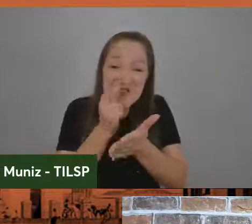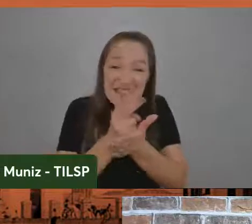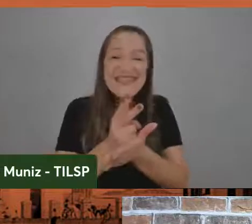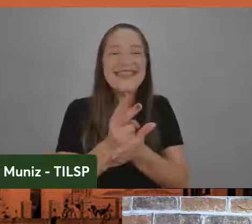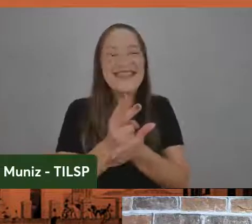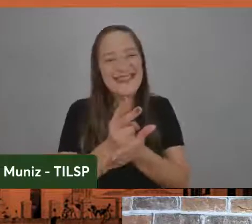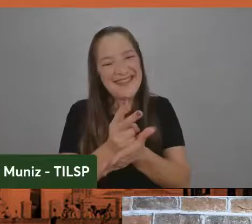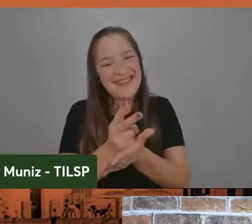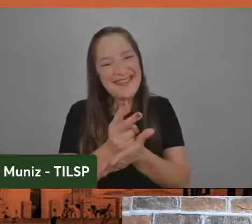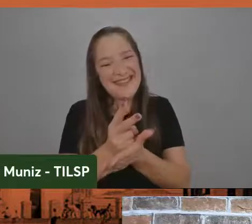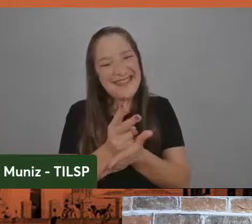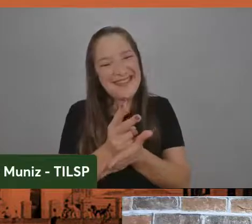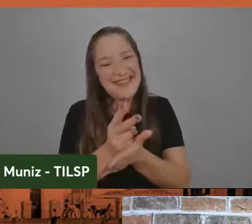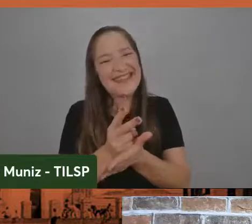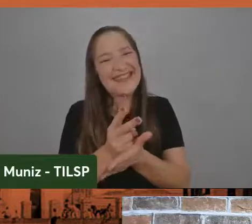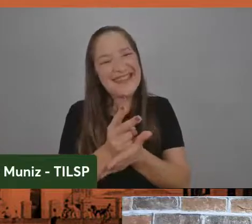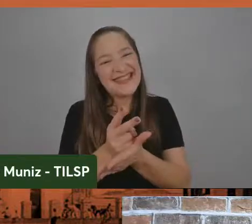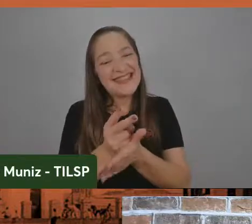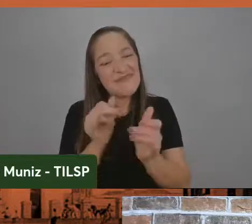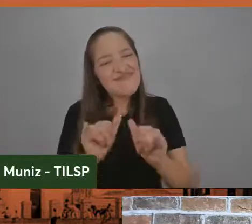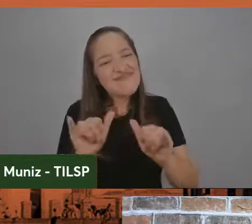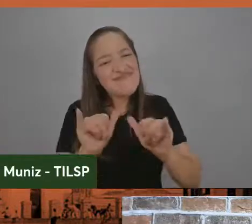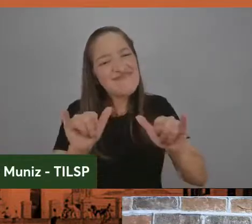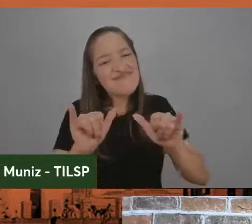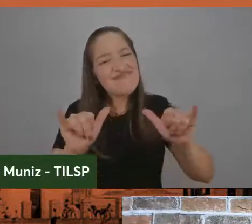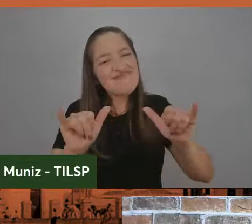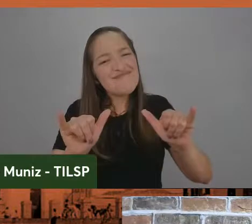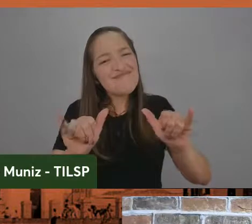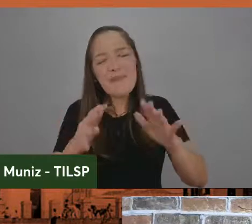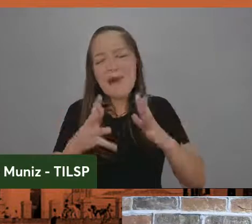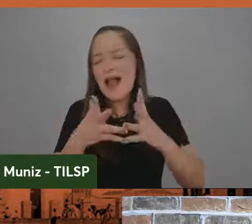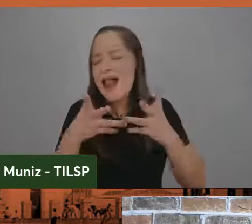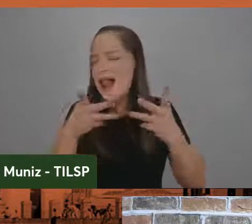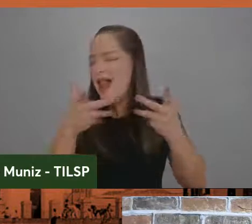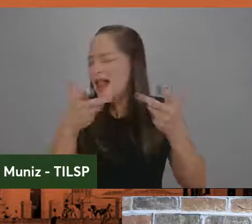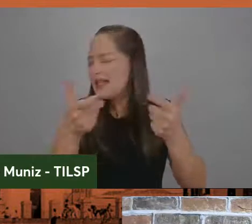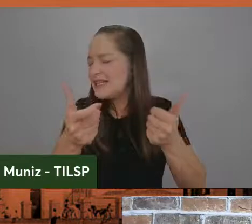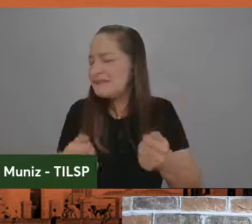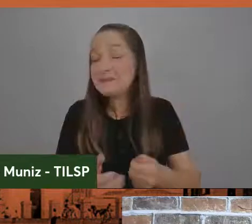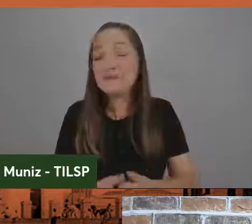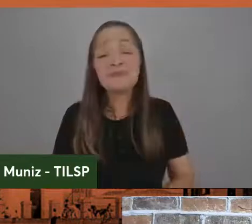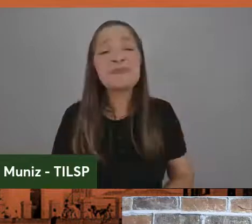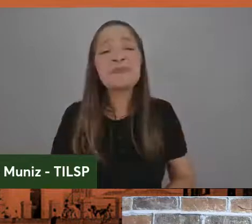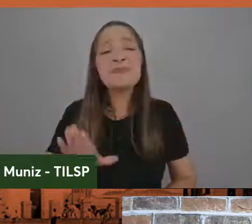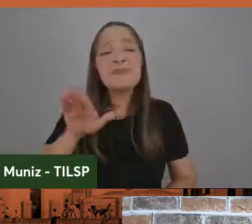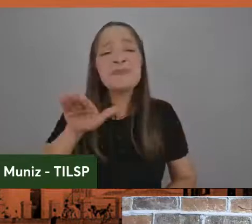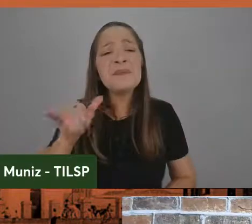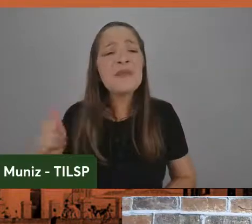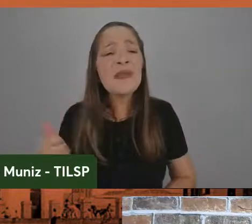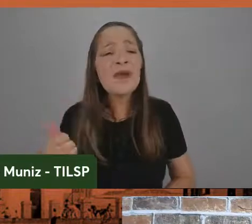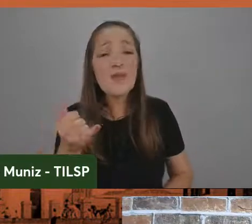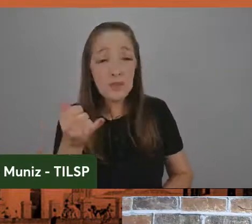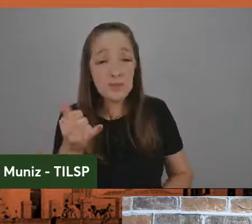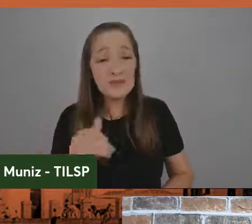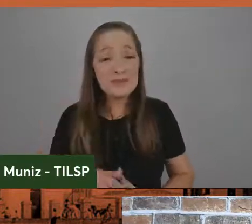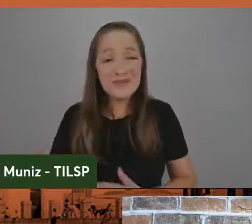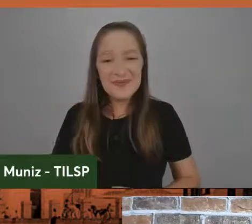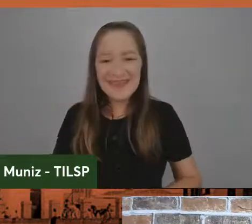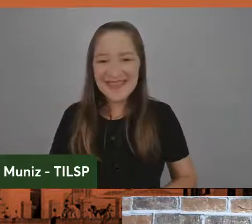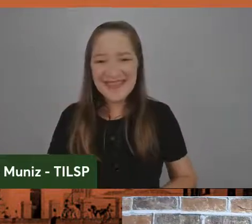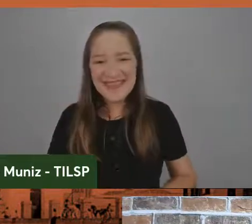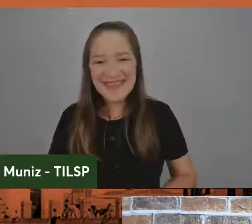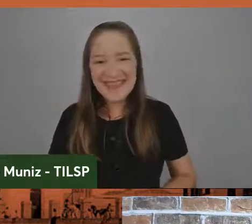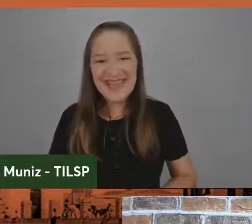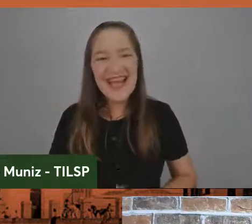e continua circulando. Eu acho isso maravilhoso, que demais. E, Milton, aproveitando então, né, você deu